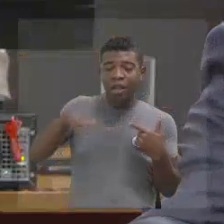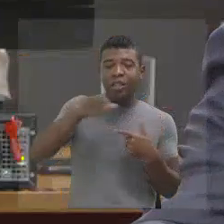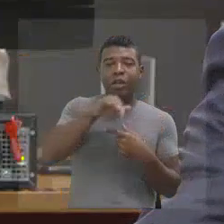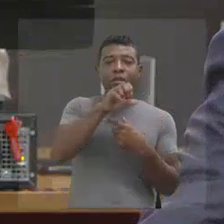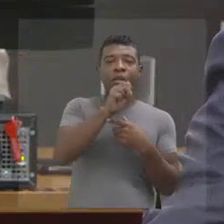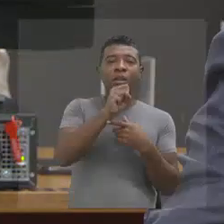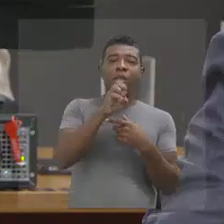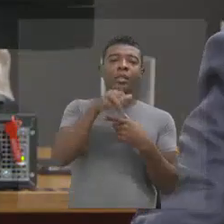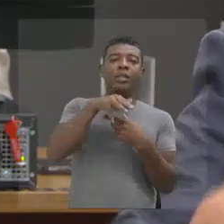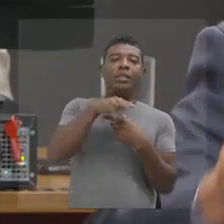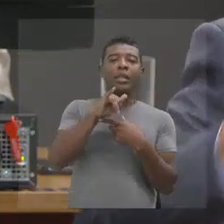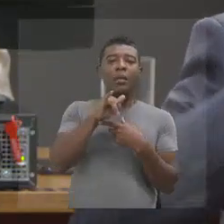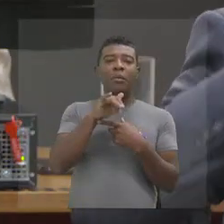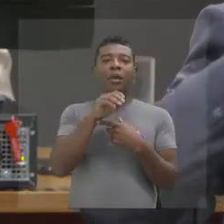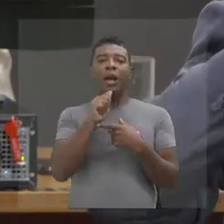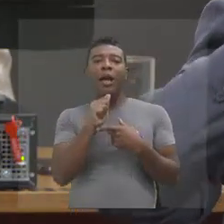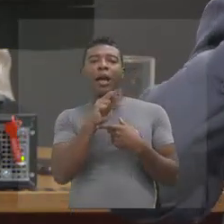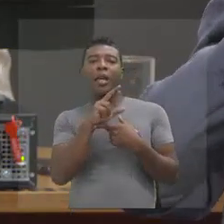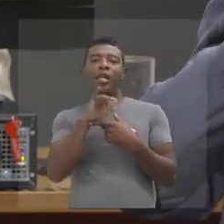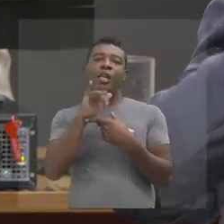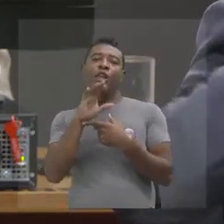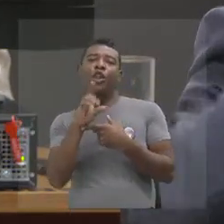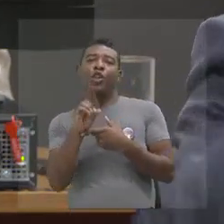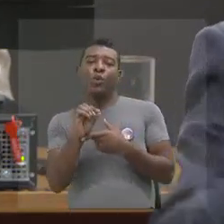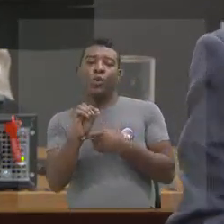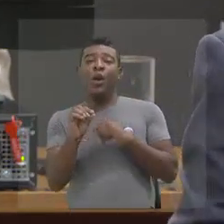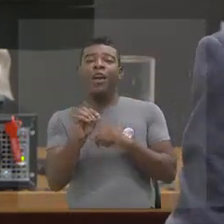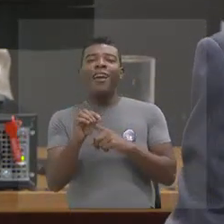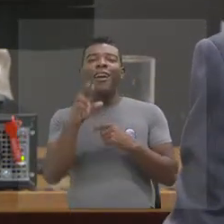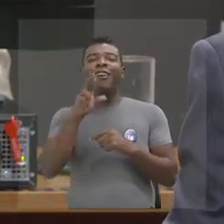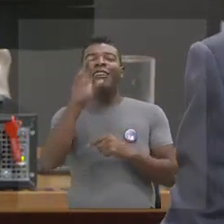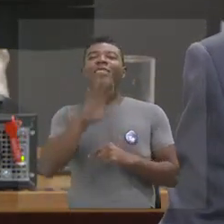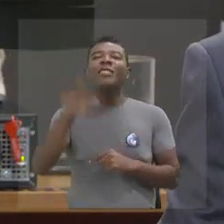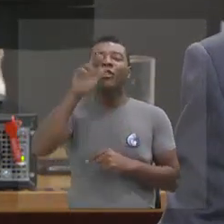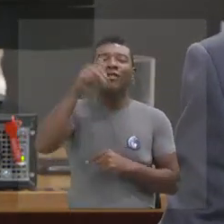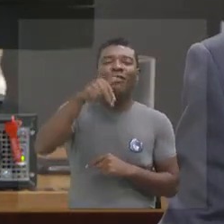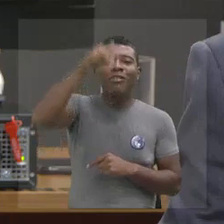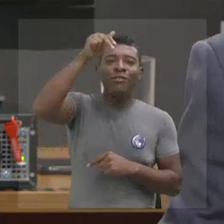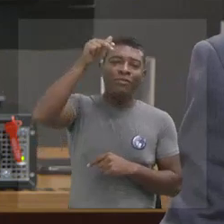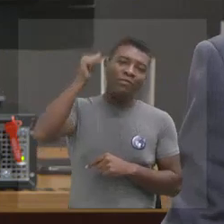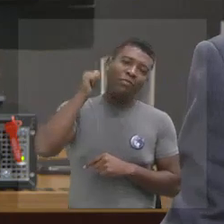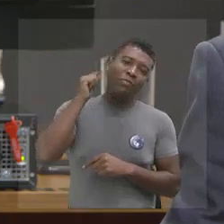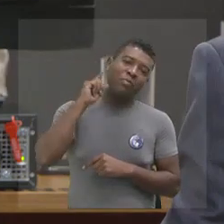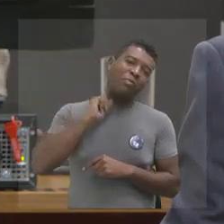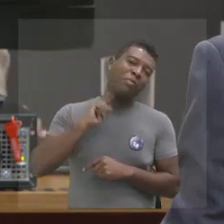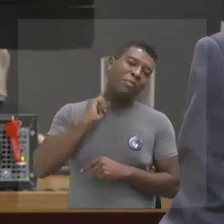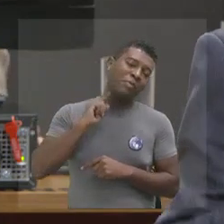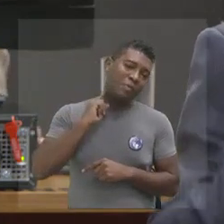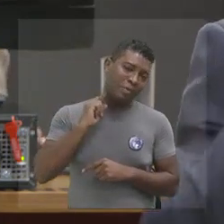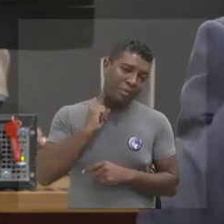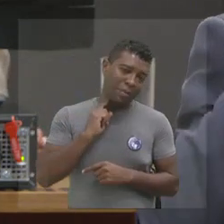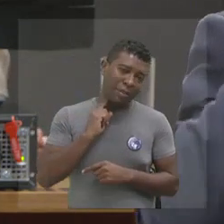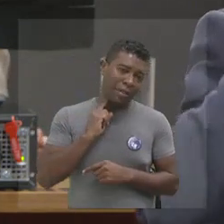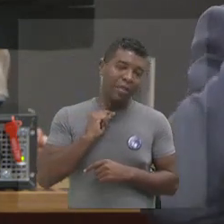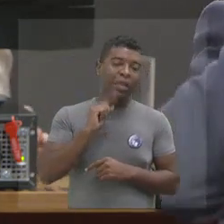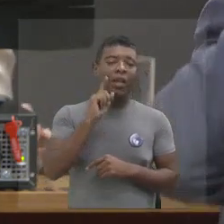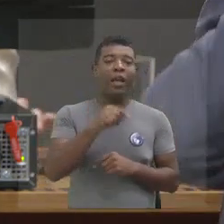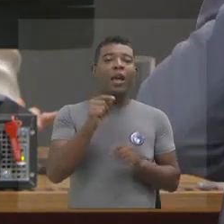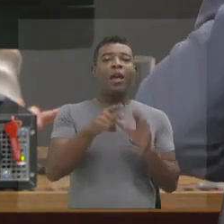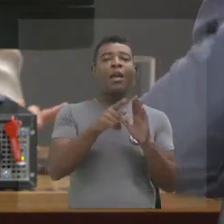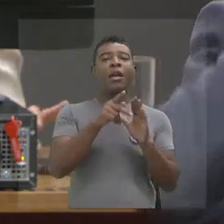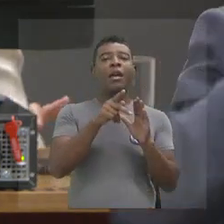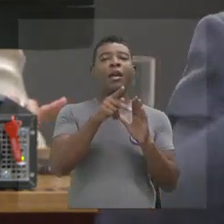lá no norte de Minas essa questão do programa do Água Doce é um programa do ministério